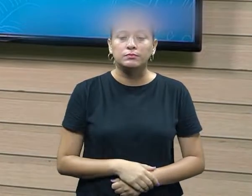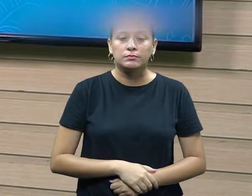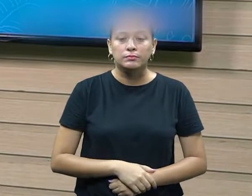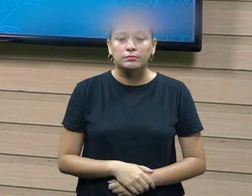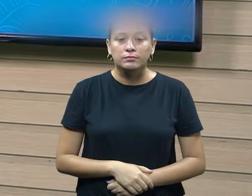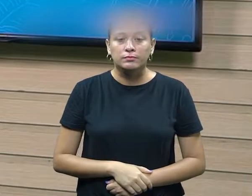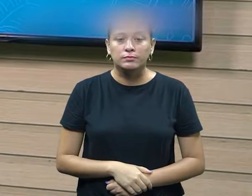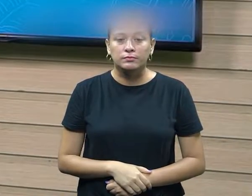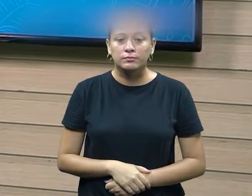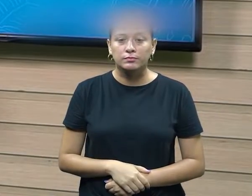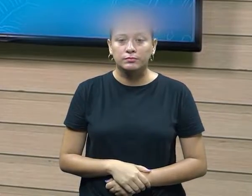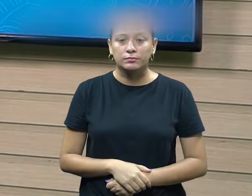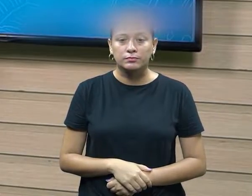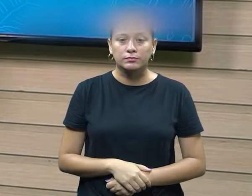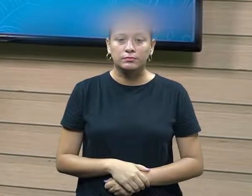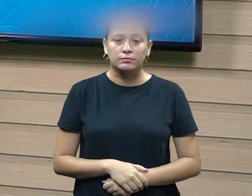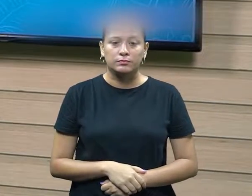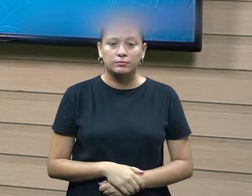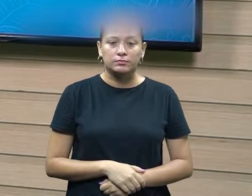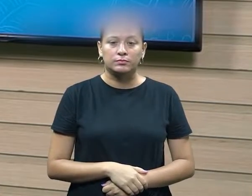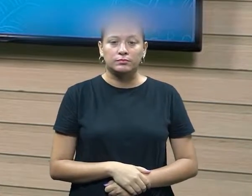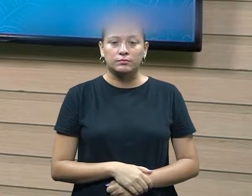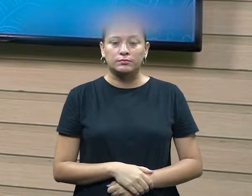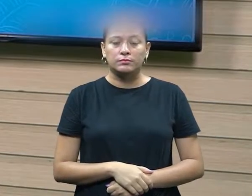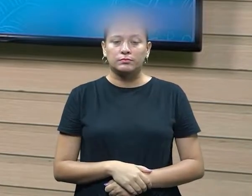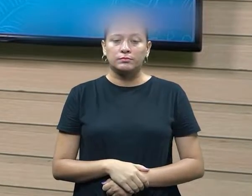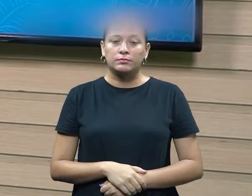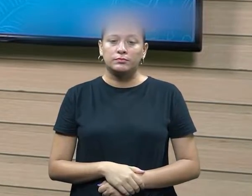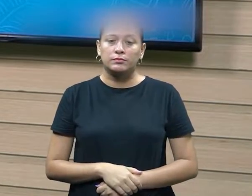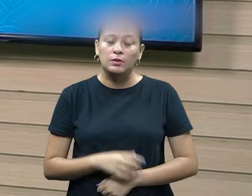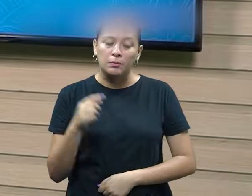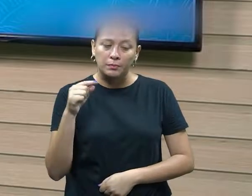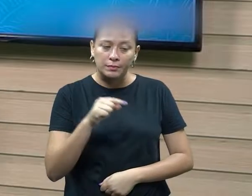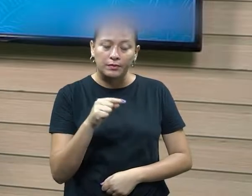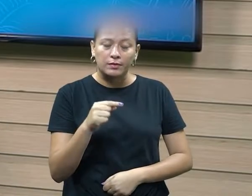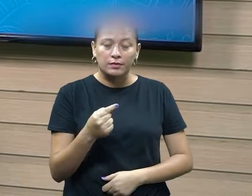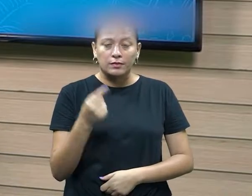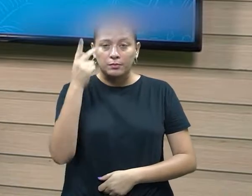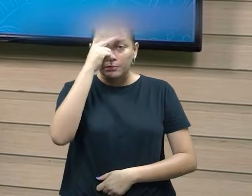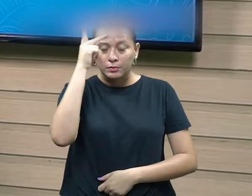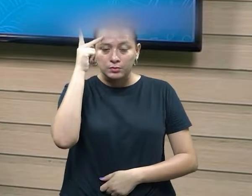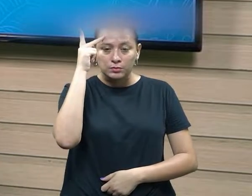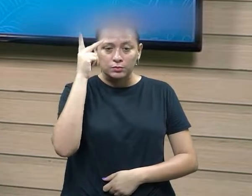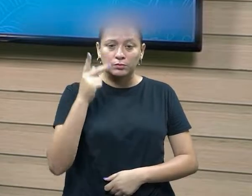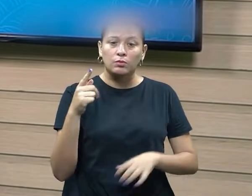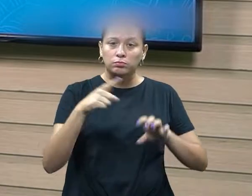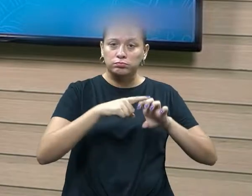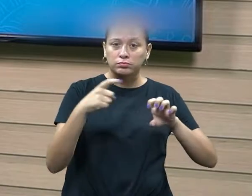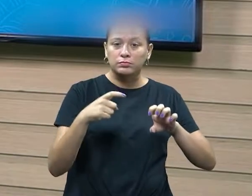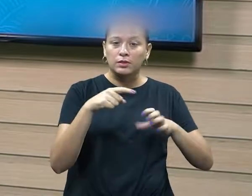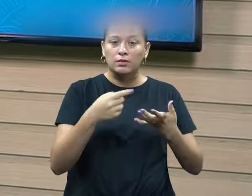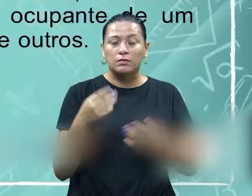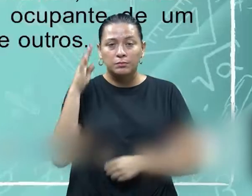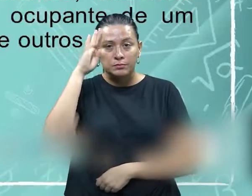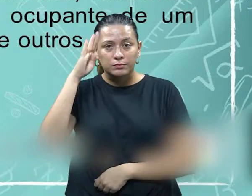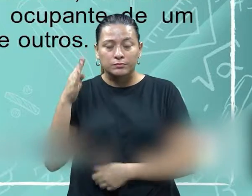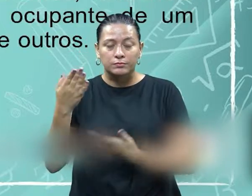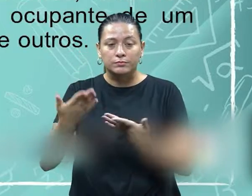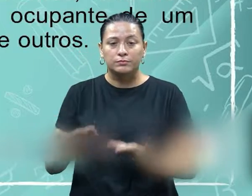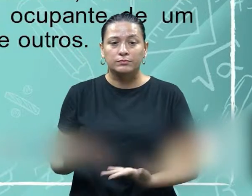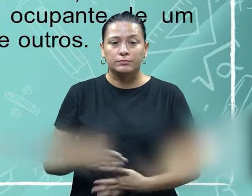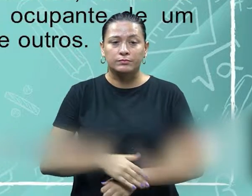que é o empresário nesse processo bem, que é ele que vai deter, né, que ele é o principal executivo.